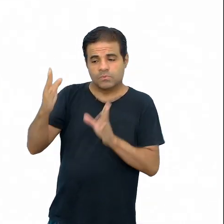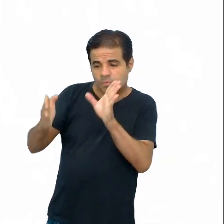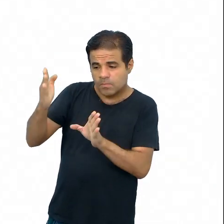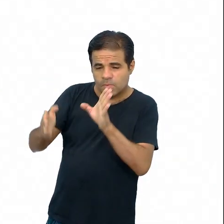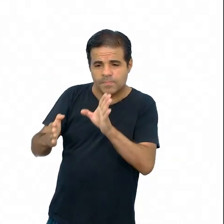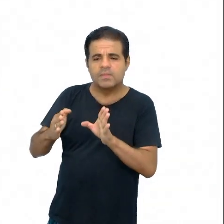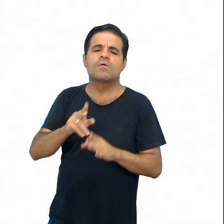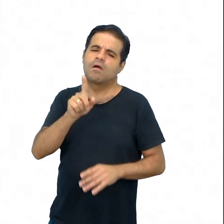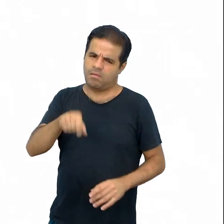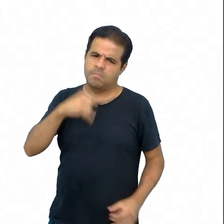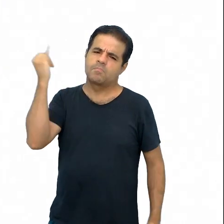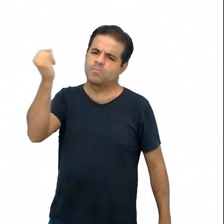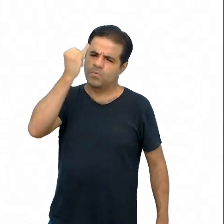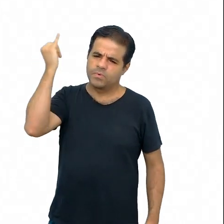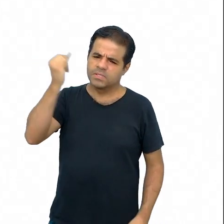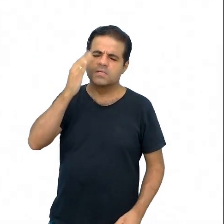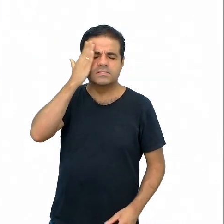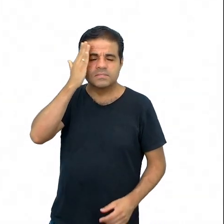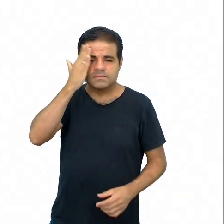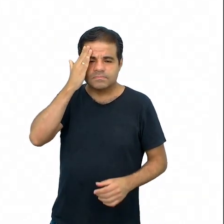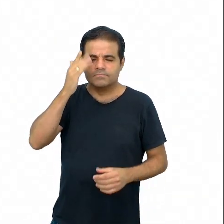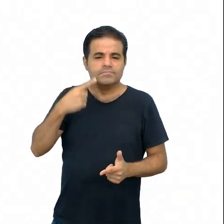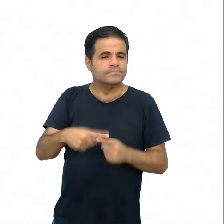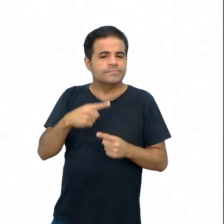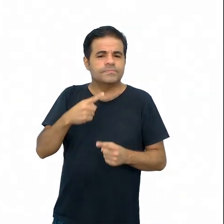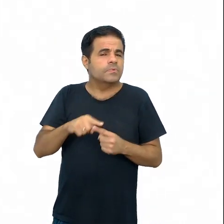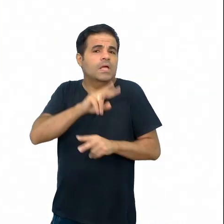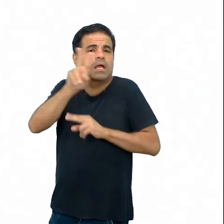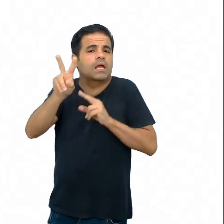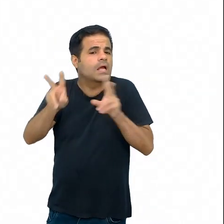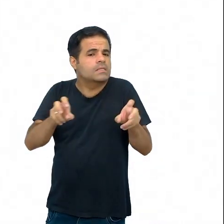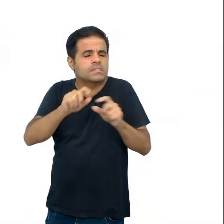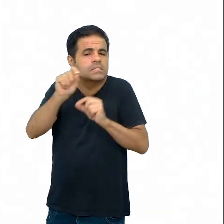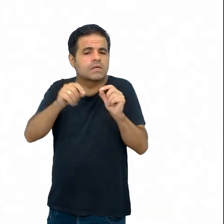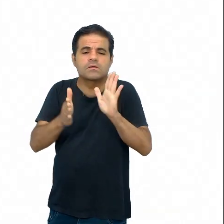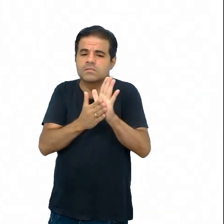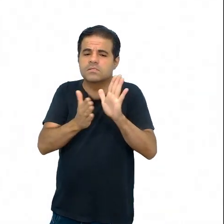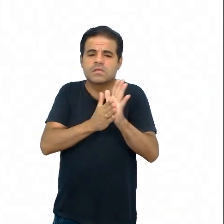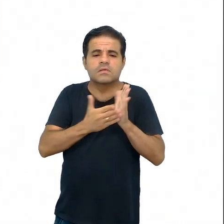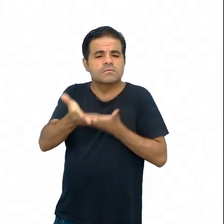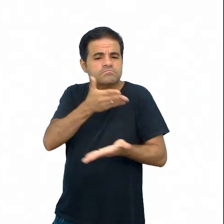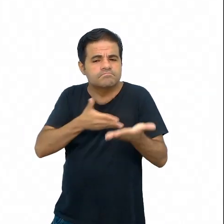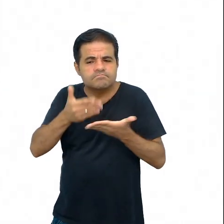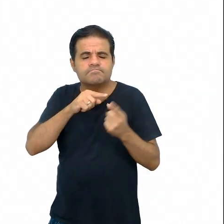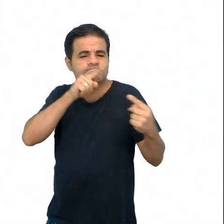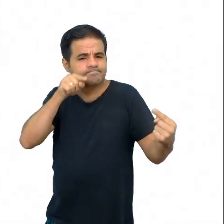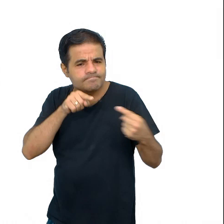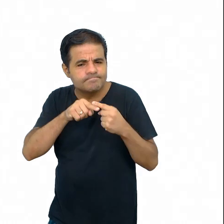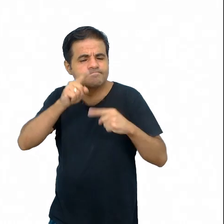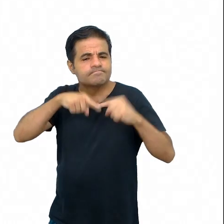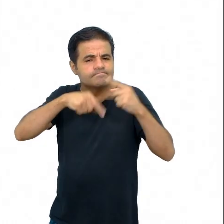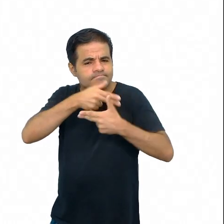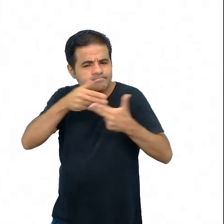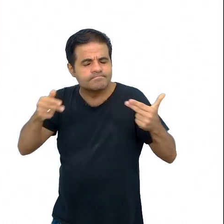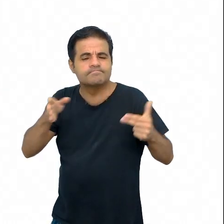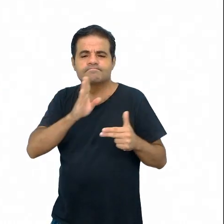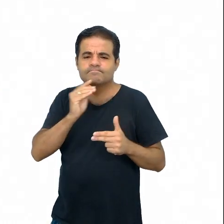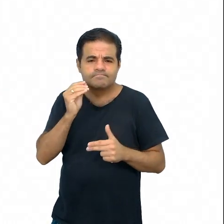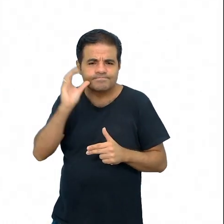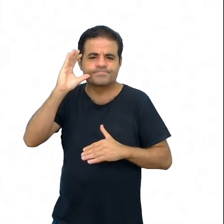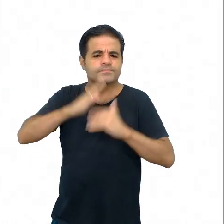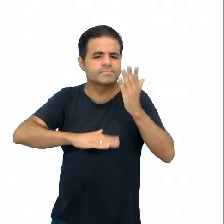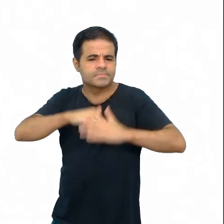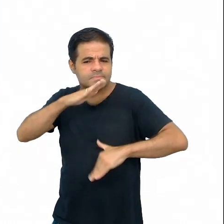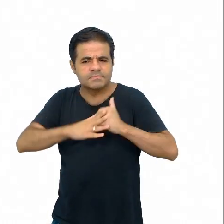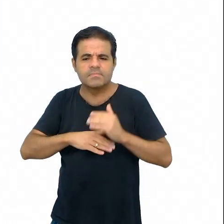momento, que também é muito importante saber por que razão estabelecemos aí os objetos de conhecimento e as